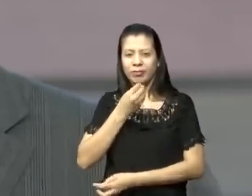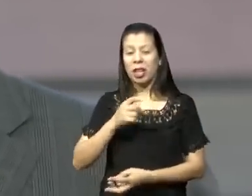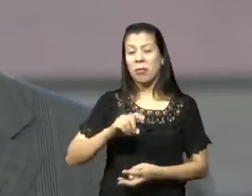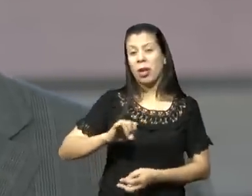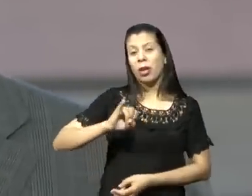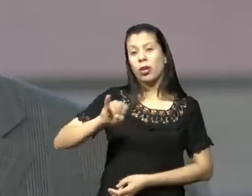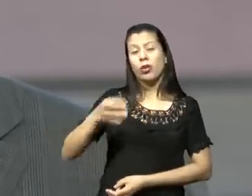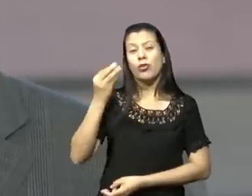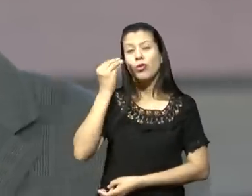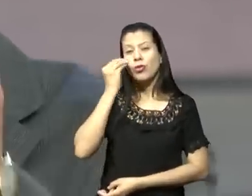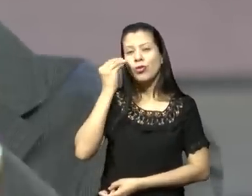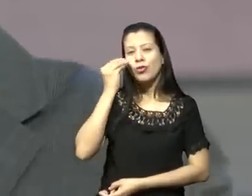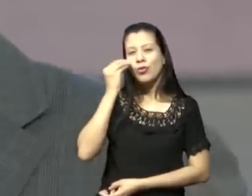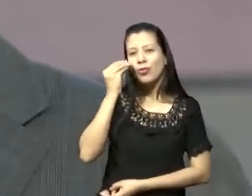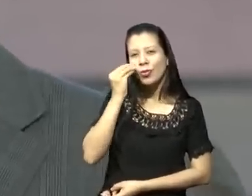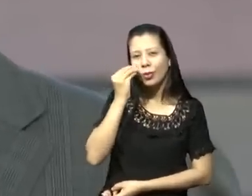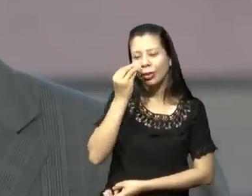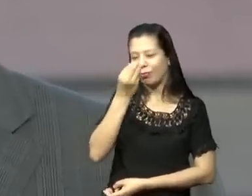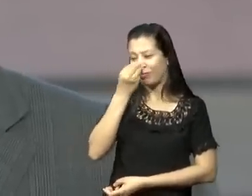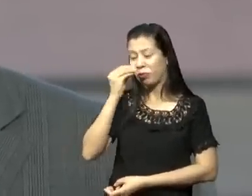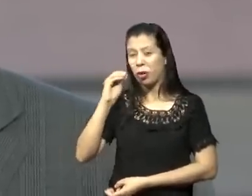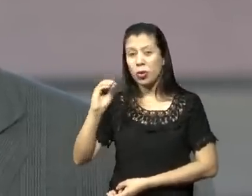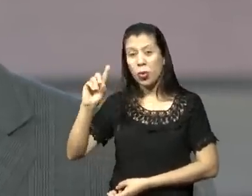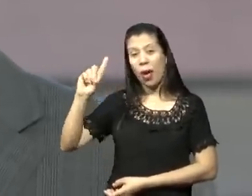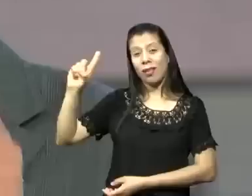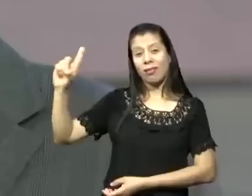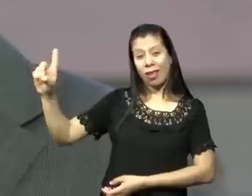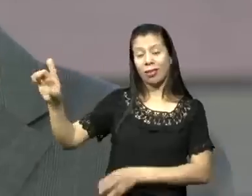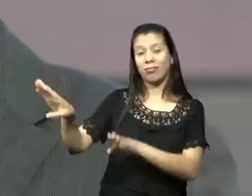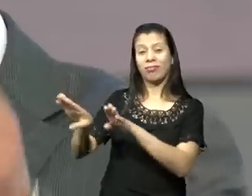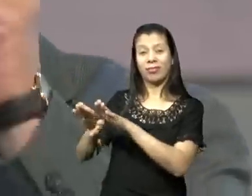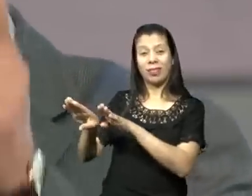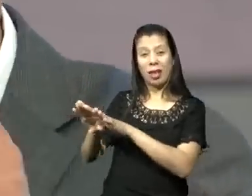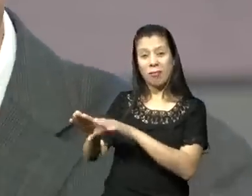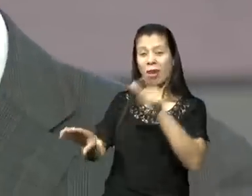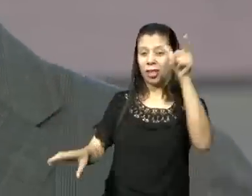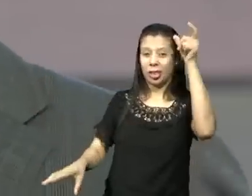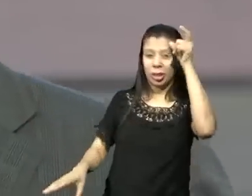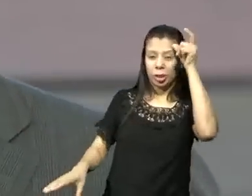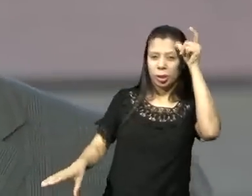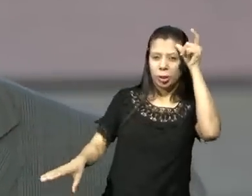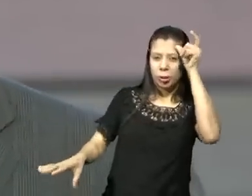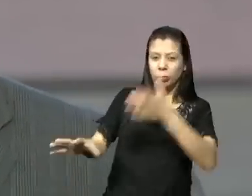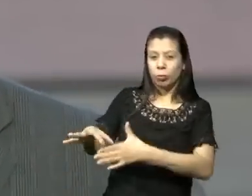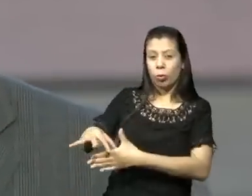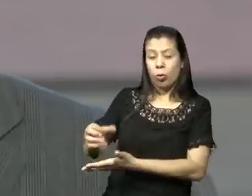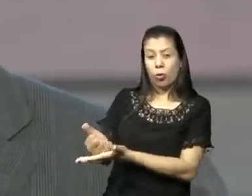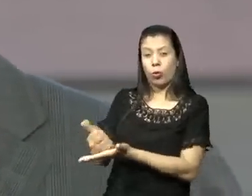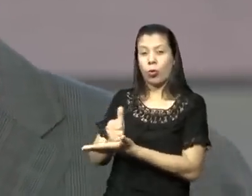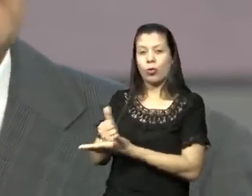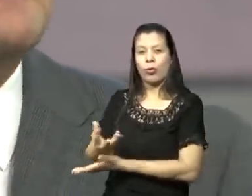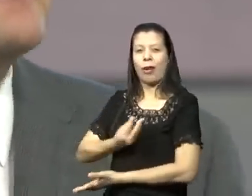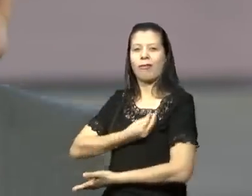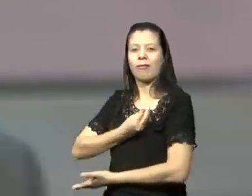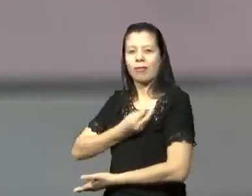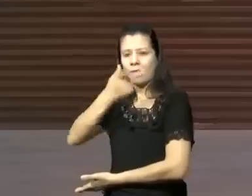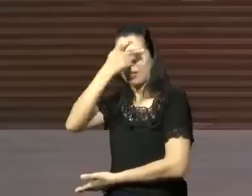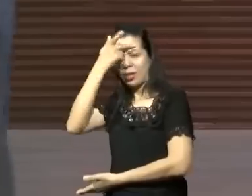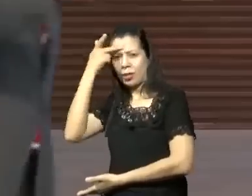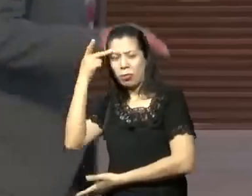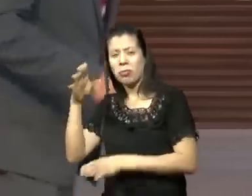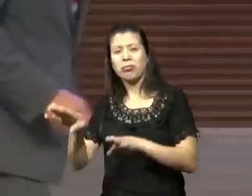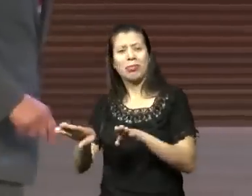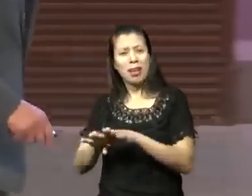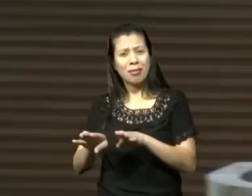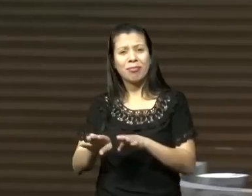e a morte veio quando Ananias e Safira afugentaram Deus a pessoa do Espírito Santo a morte também veio esse